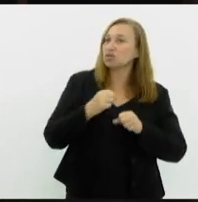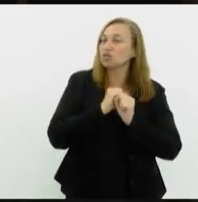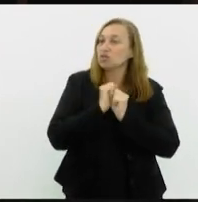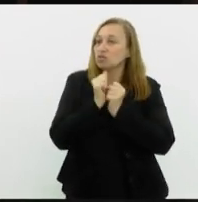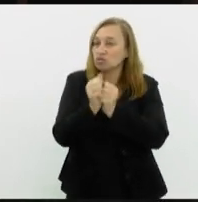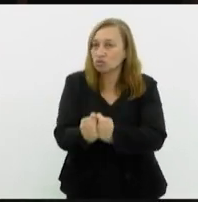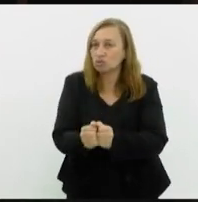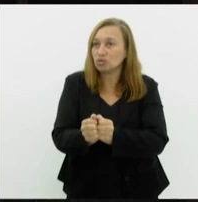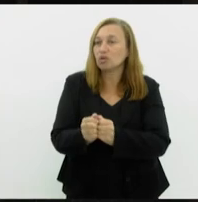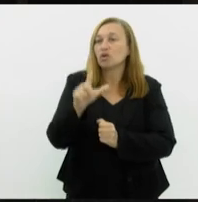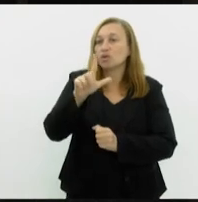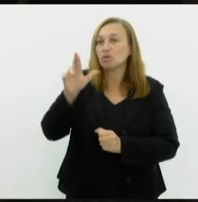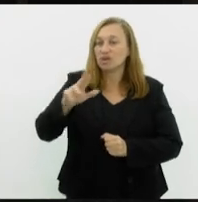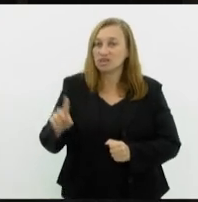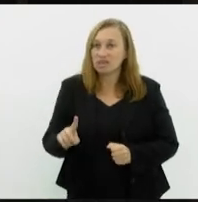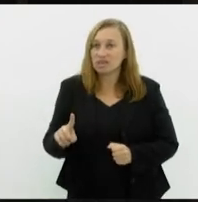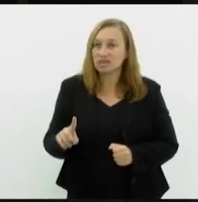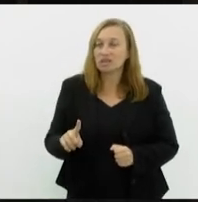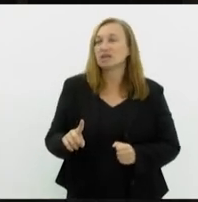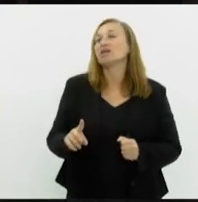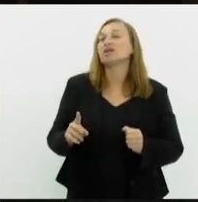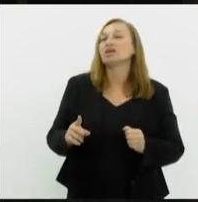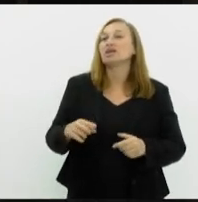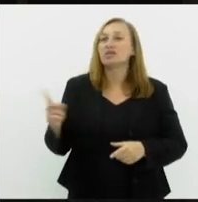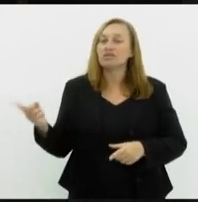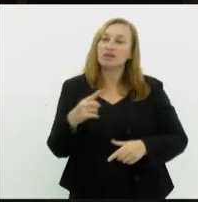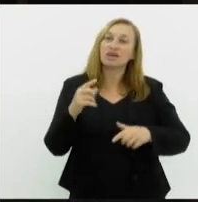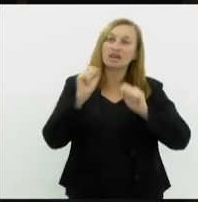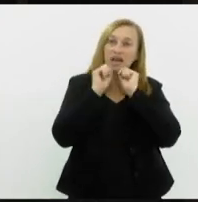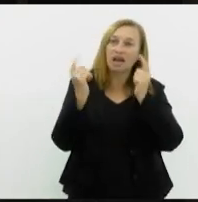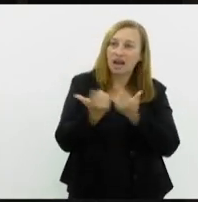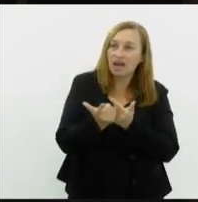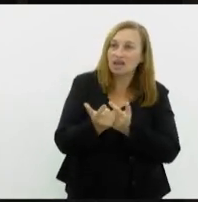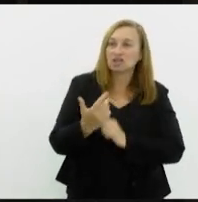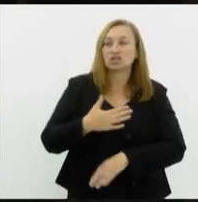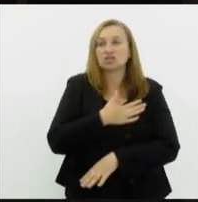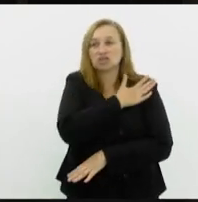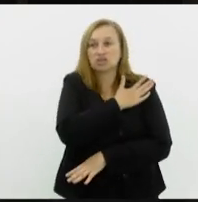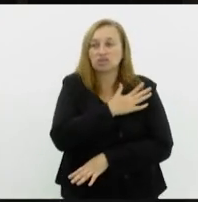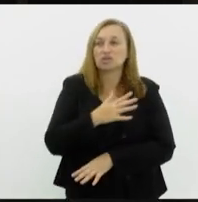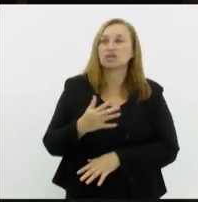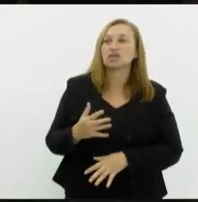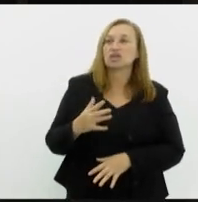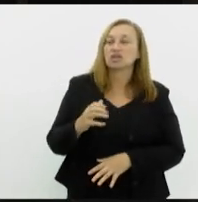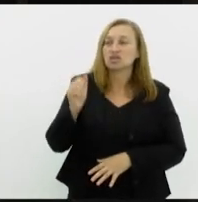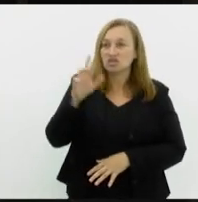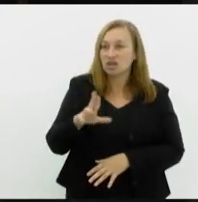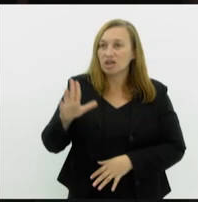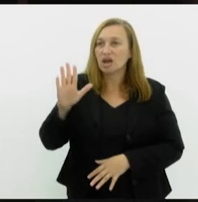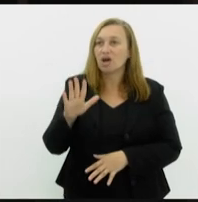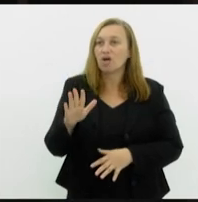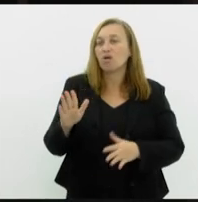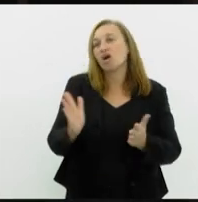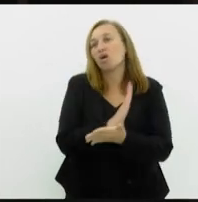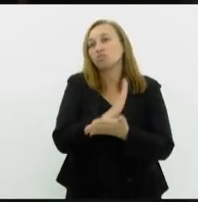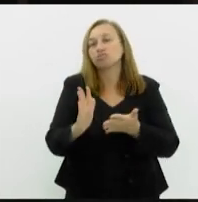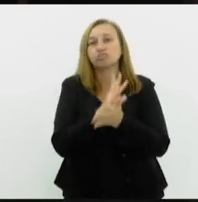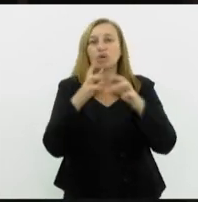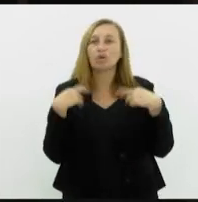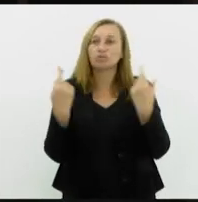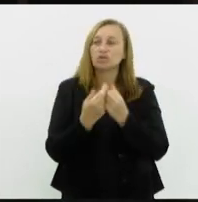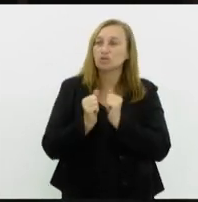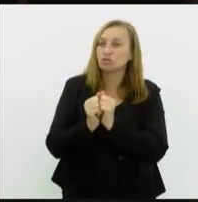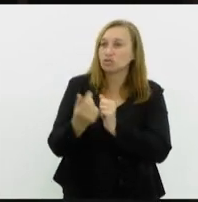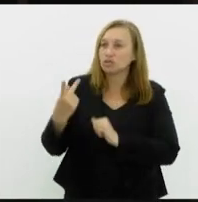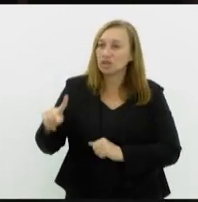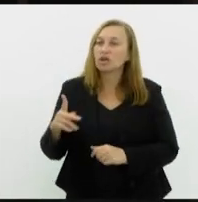Cláudio, vem aqui na LERJ, junto ao comandante geral, a gente consegue fazer algumas reuniões através dele, e a gente conseguiu o